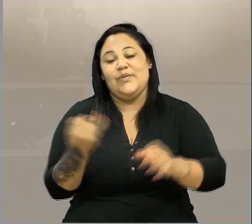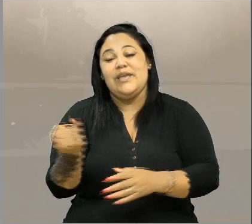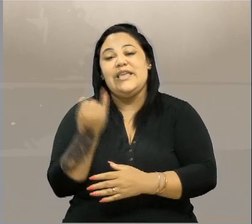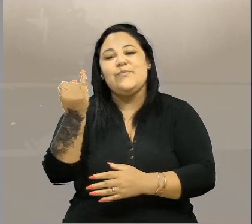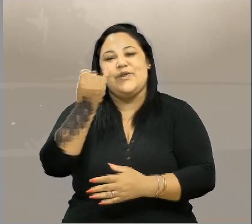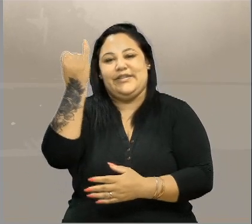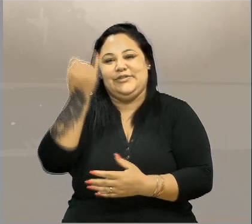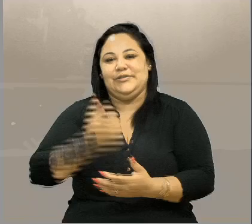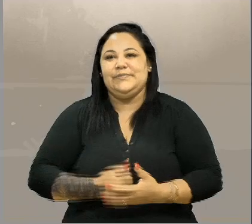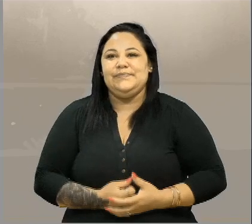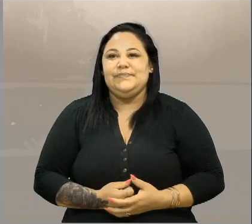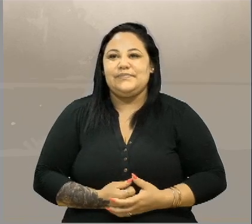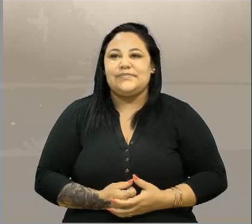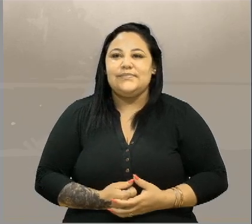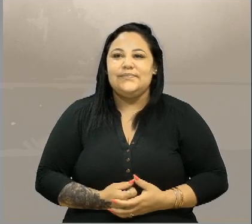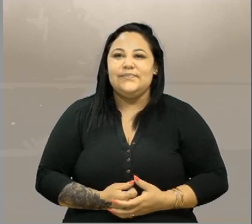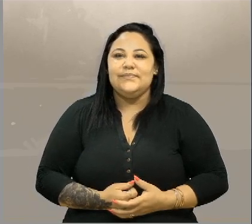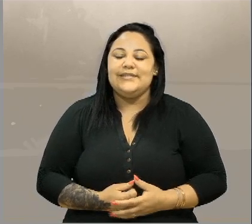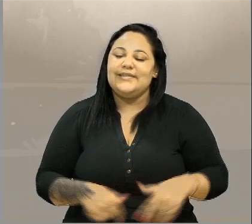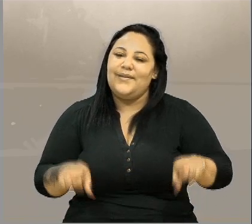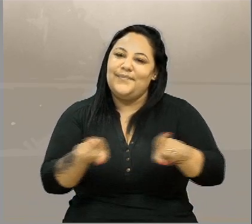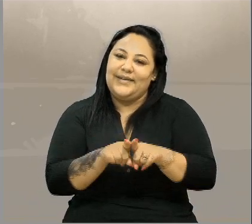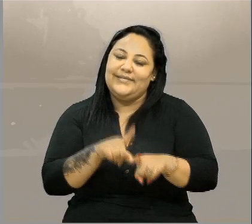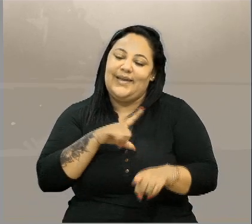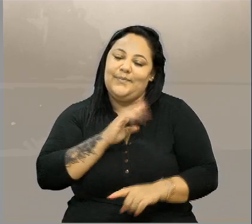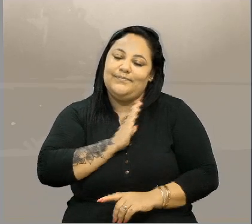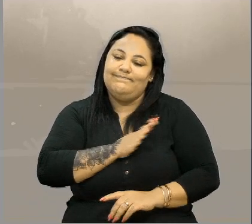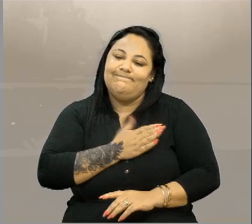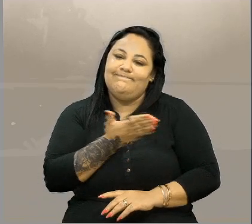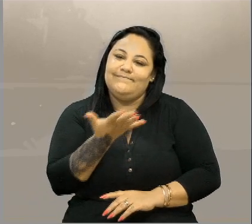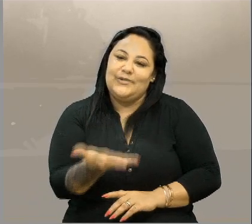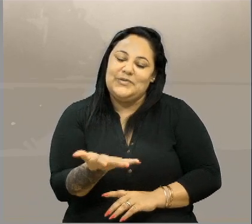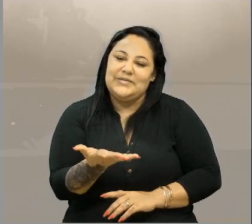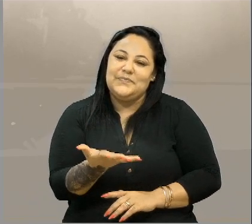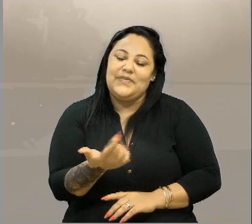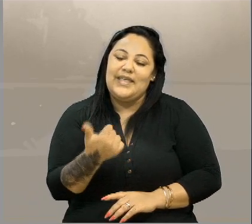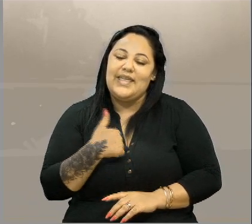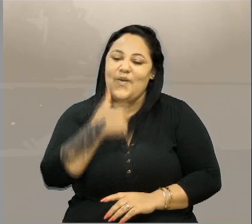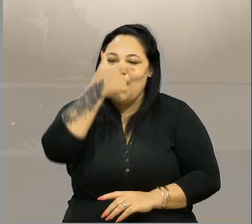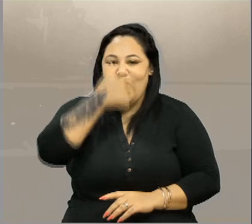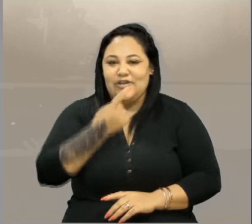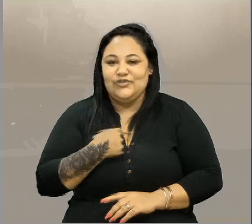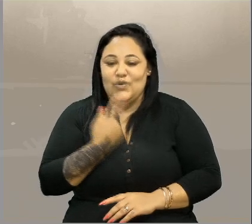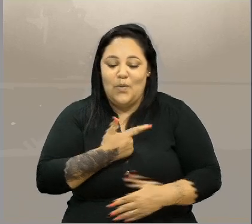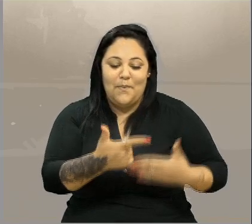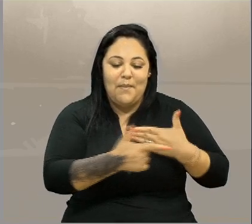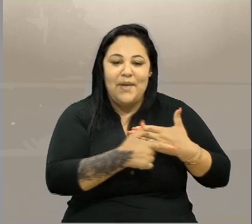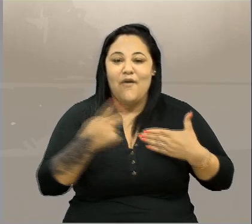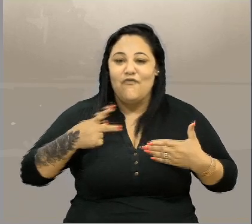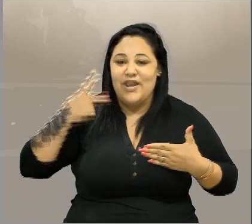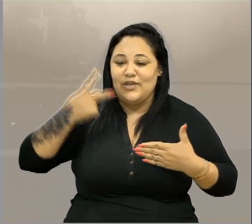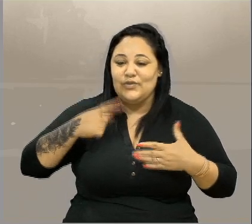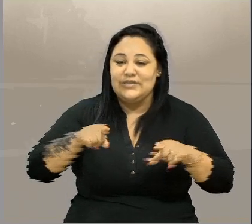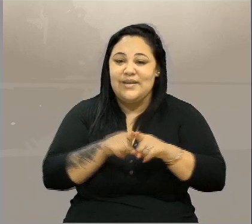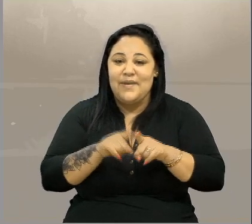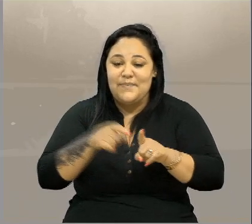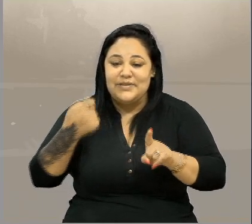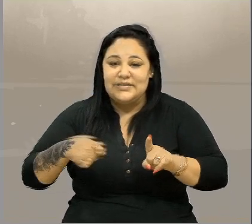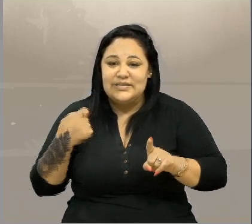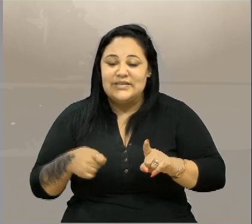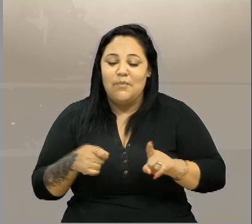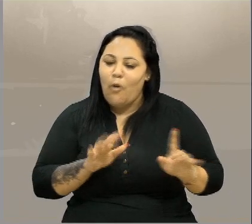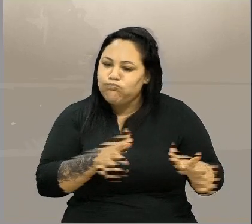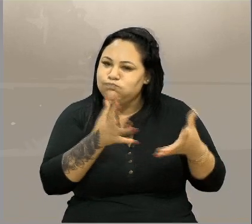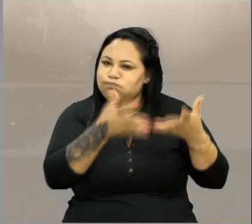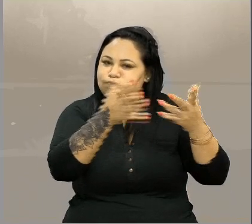importante, que também tem o meu coração, e que eu acho que nós, enquanto vereadores, precisamos fomentar, precisamos fazer.